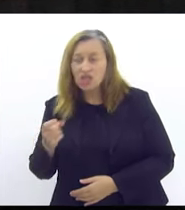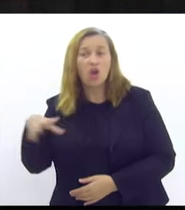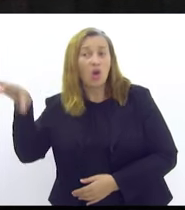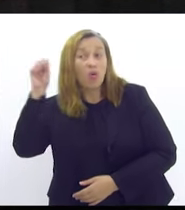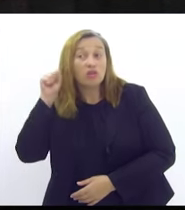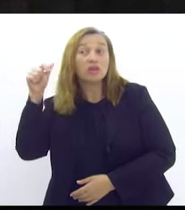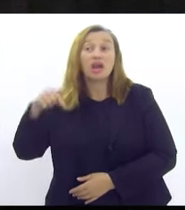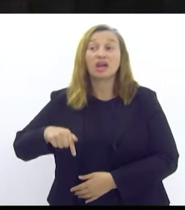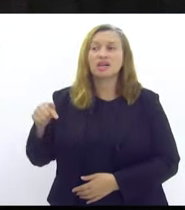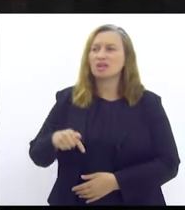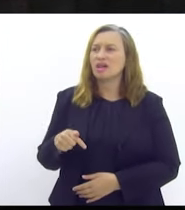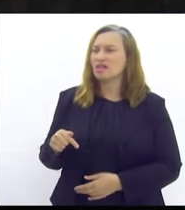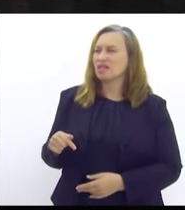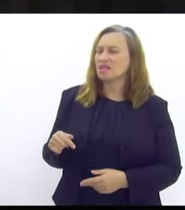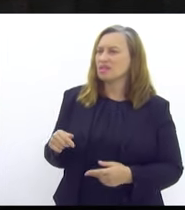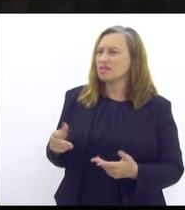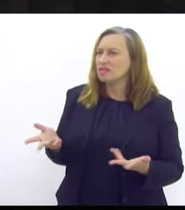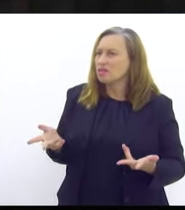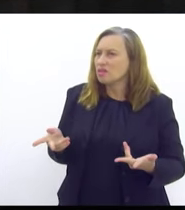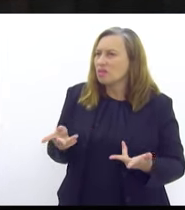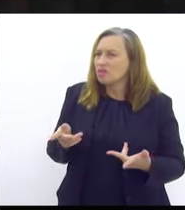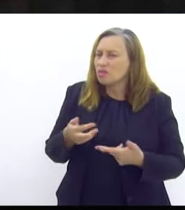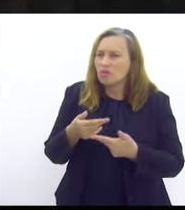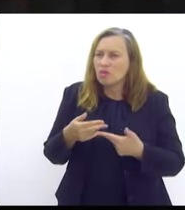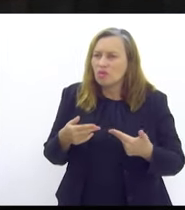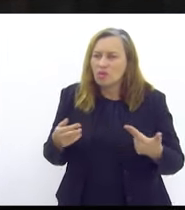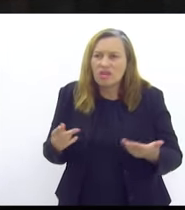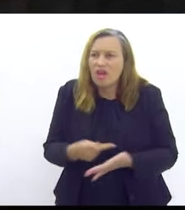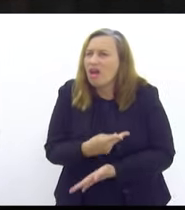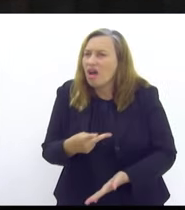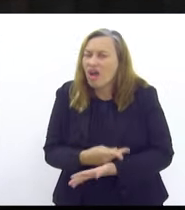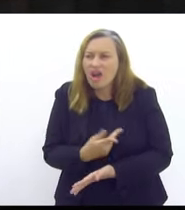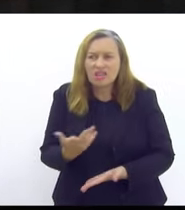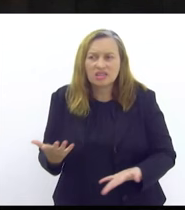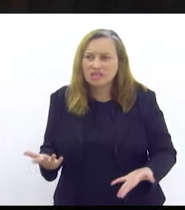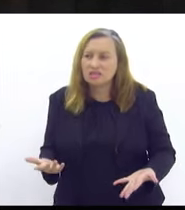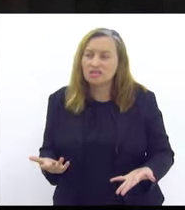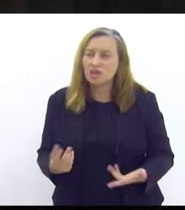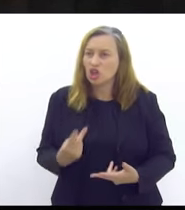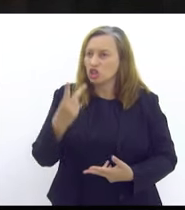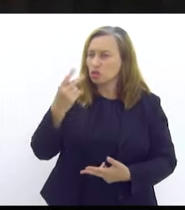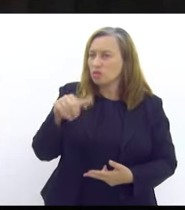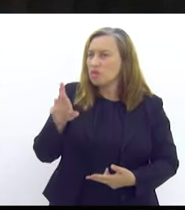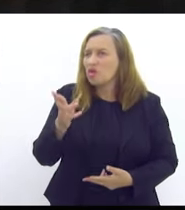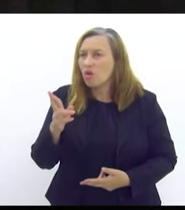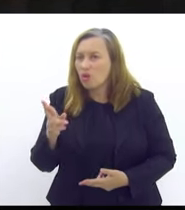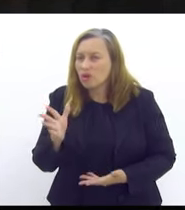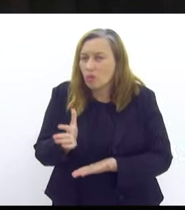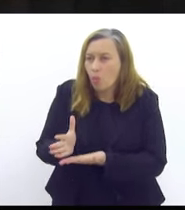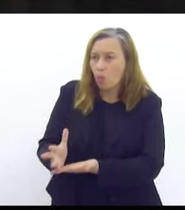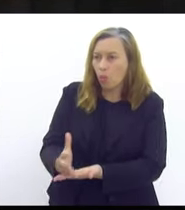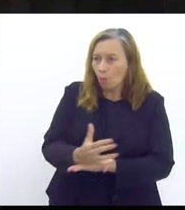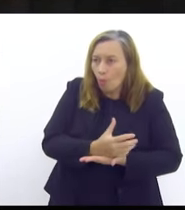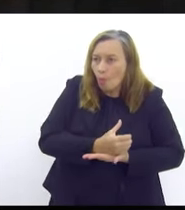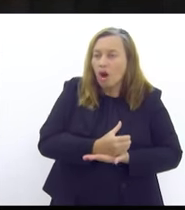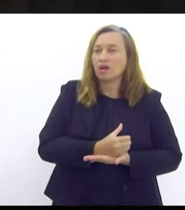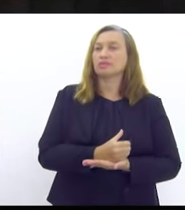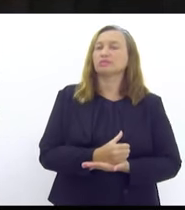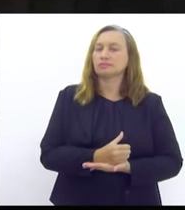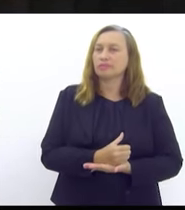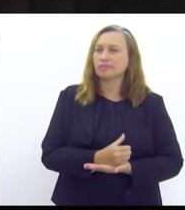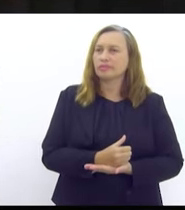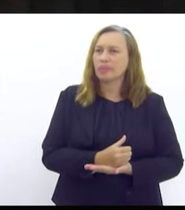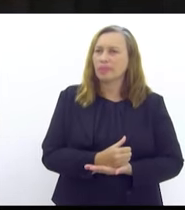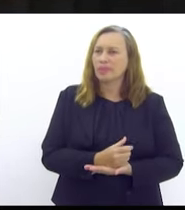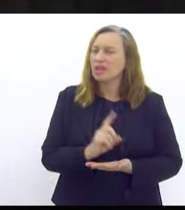aqui barbaridades, como esses 2 bilhões que nós vamos arrecadar não